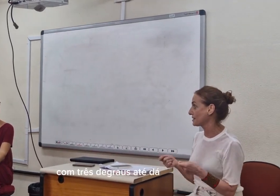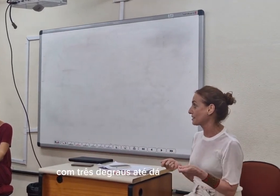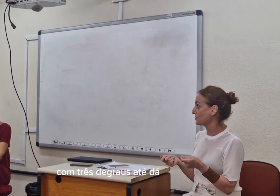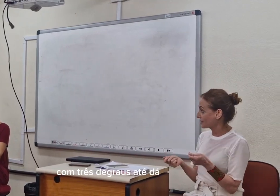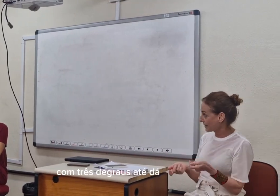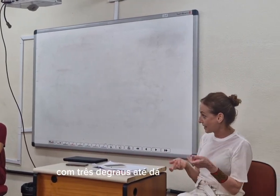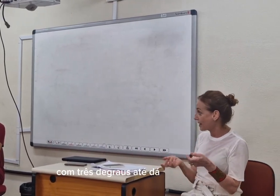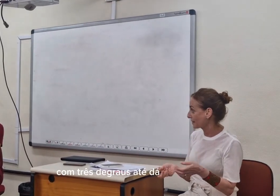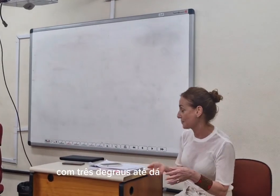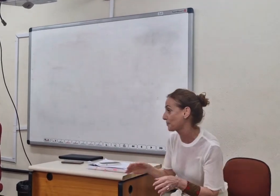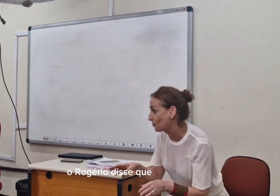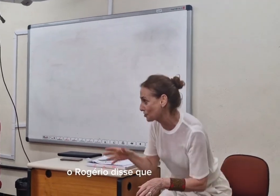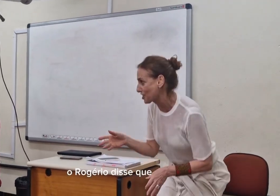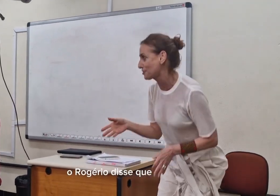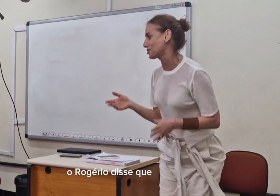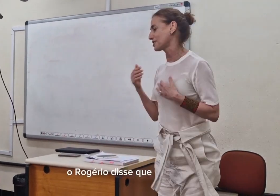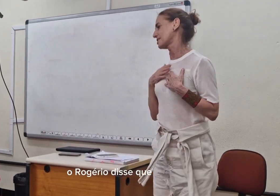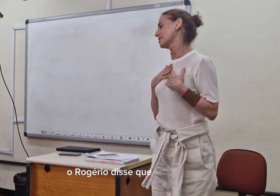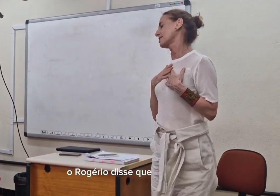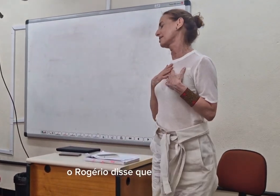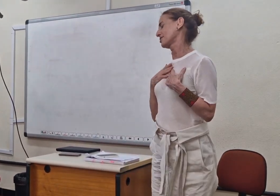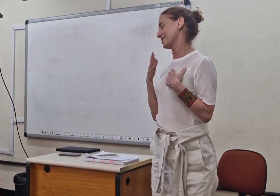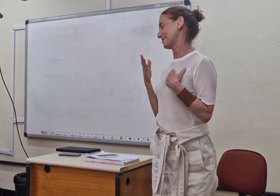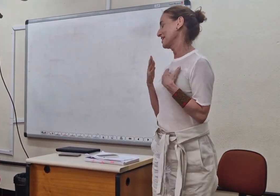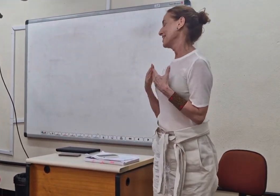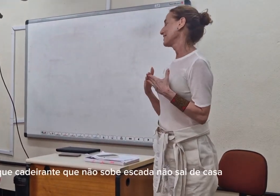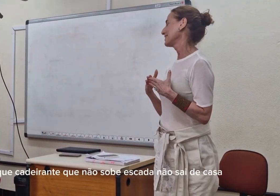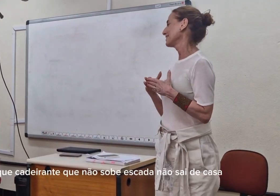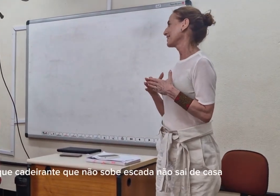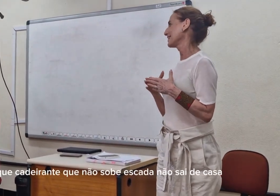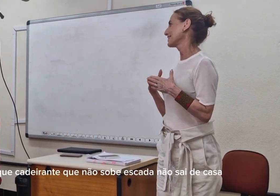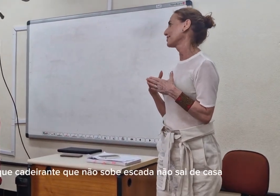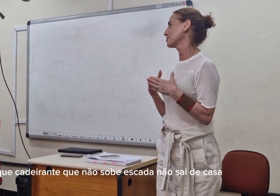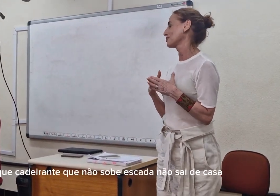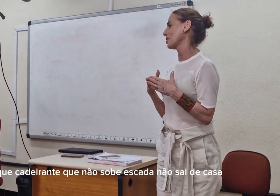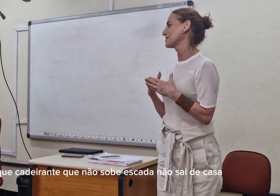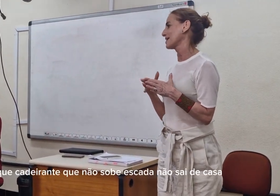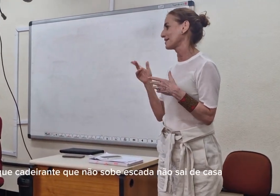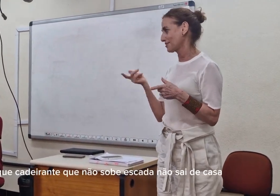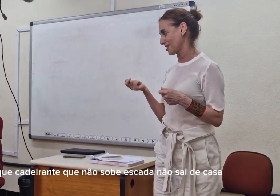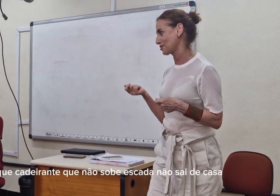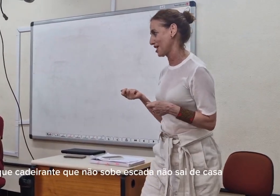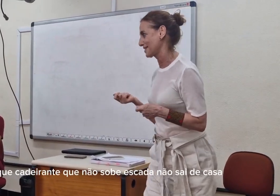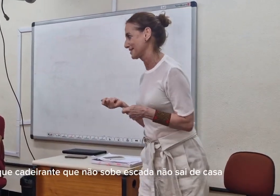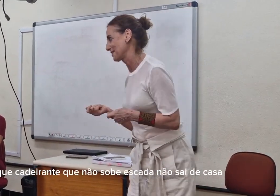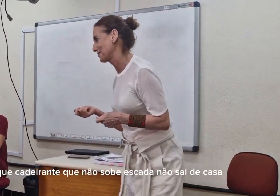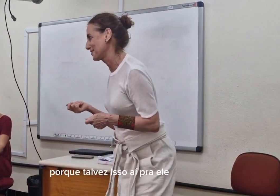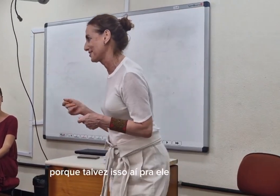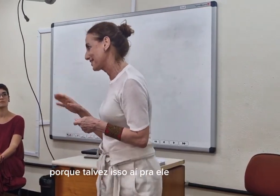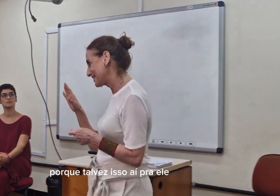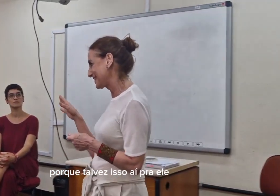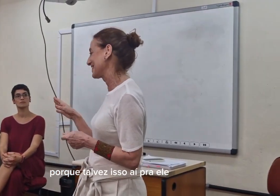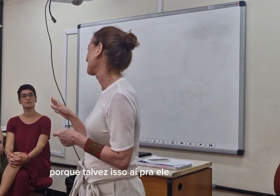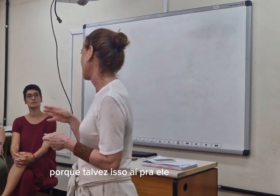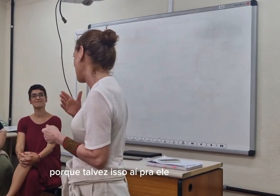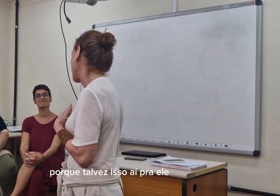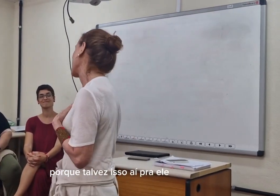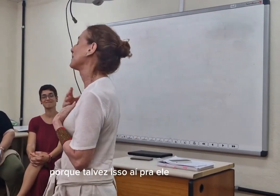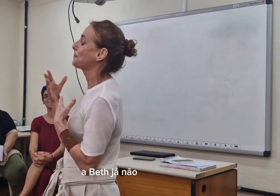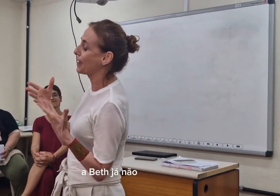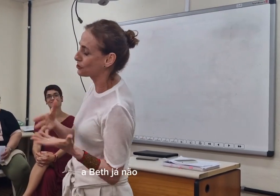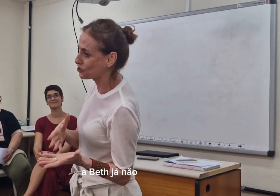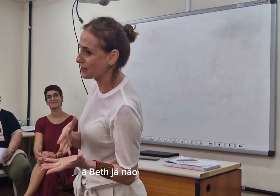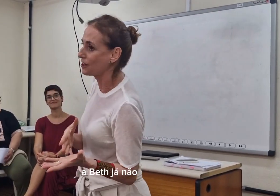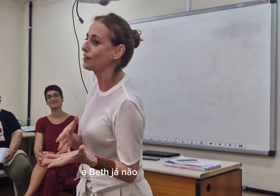com 3 degraus não tem nada. O Rogério disse que cadeirante não sobe escada, não sai de casa. Né?